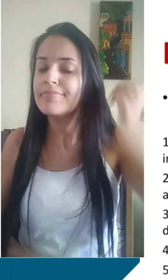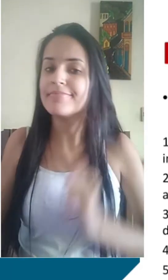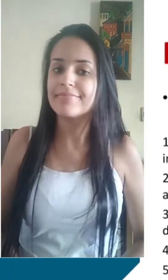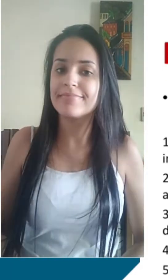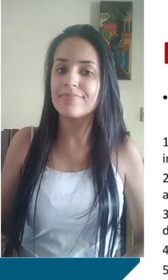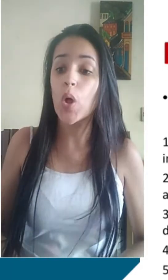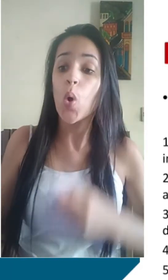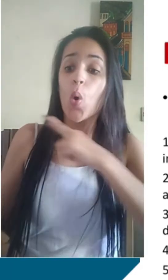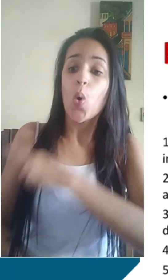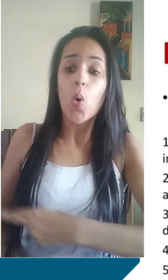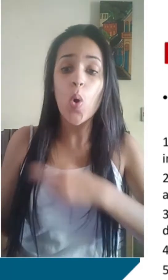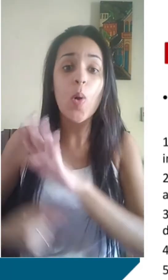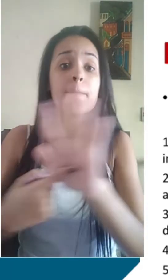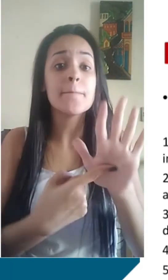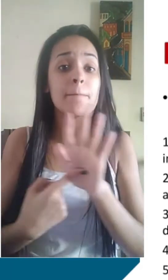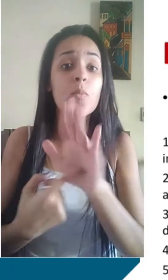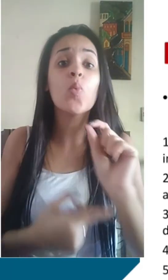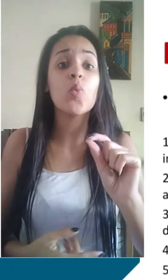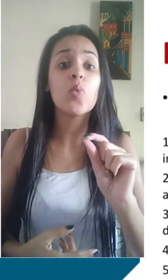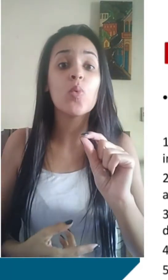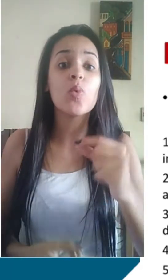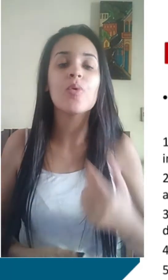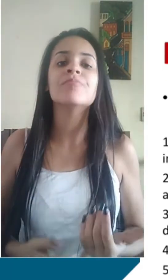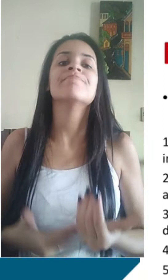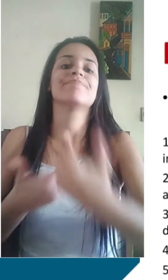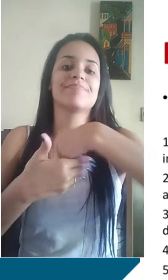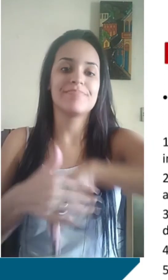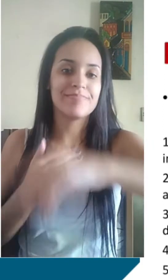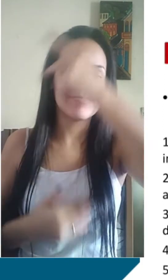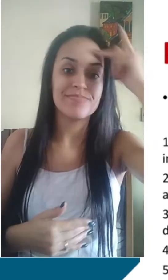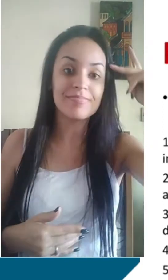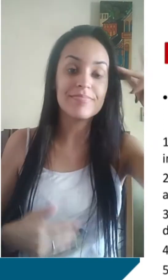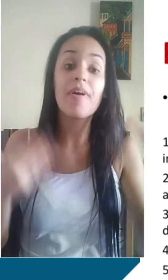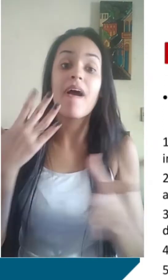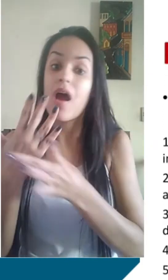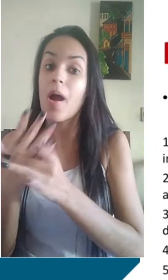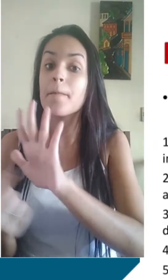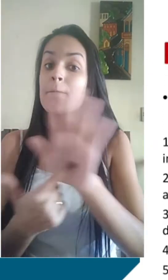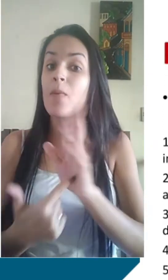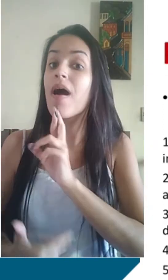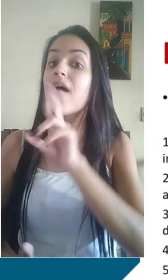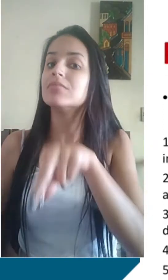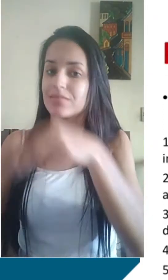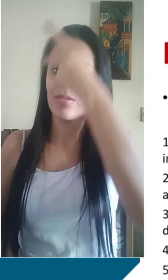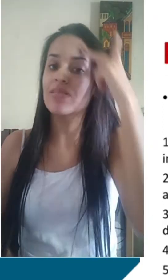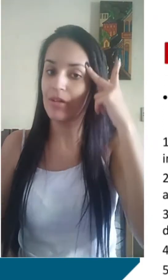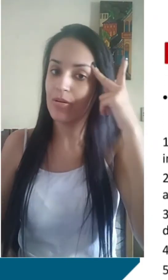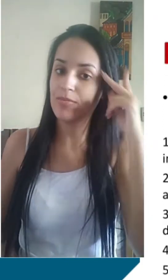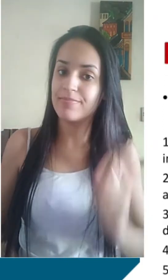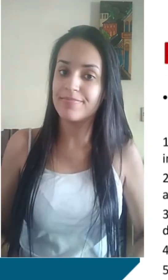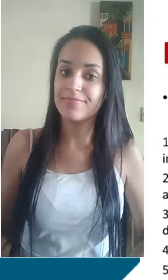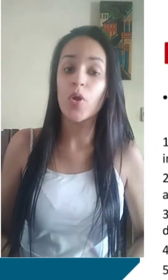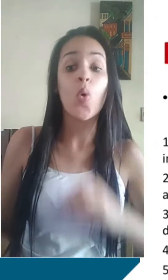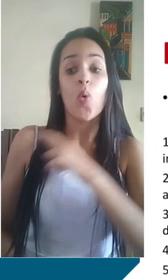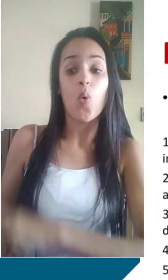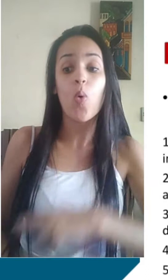do sujeito. Já no realismo, a manifestação da racionalidade do sujeito. No